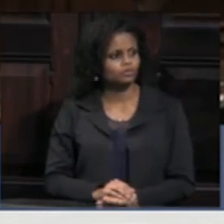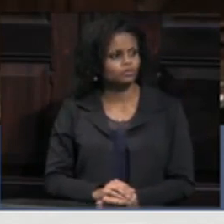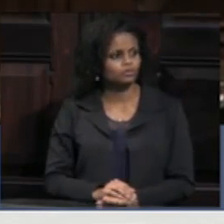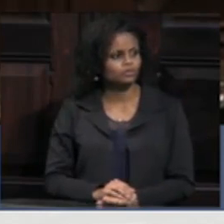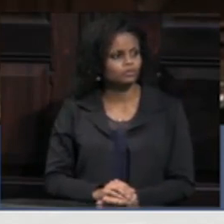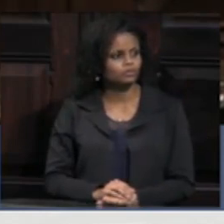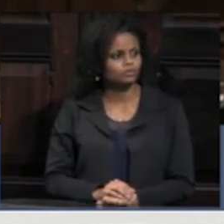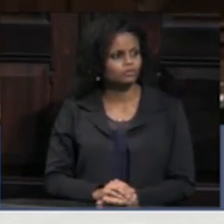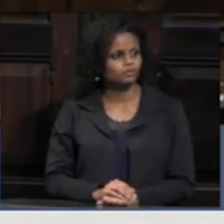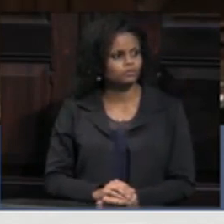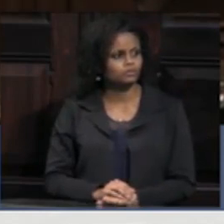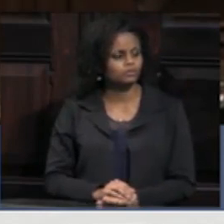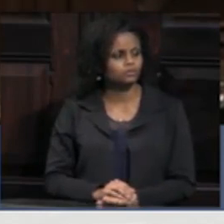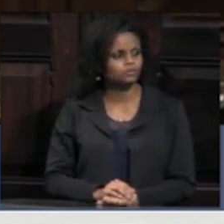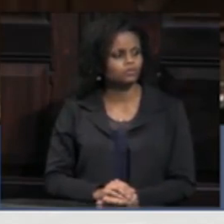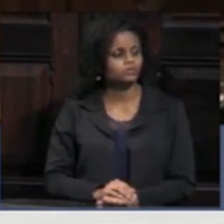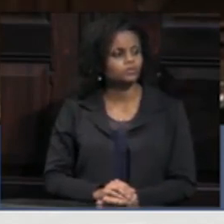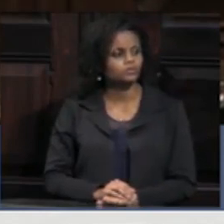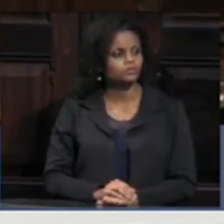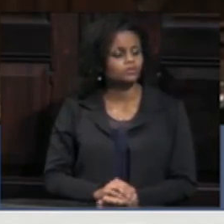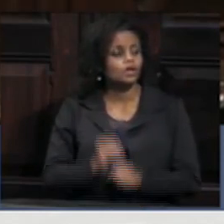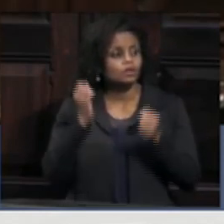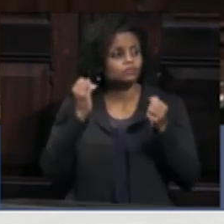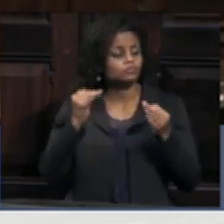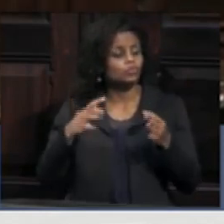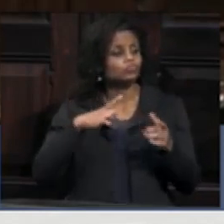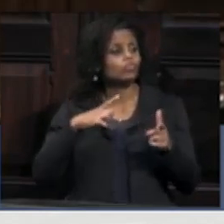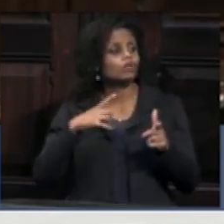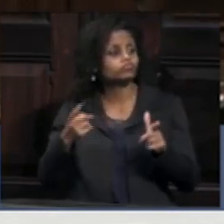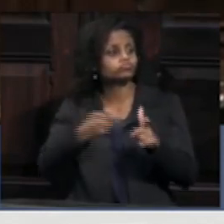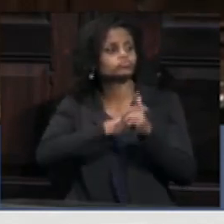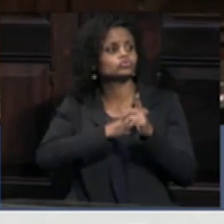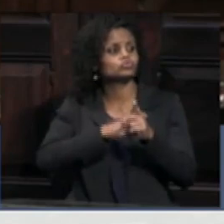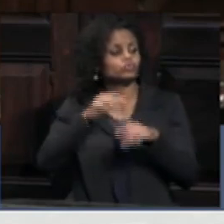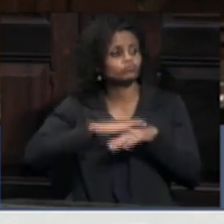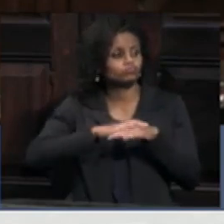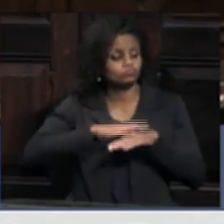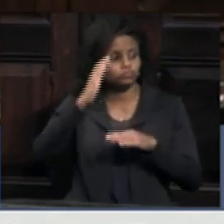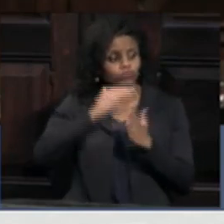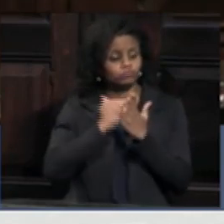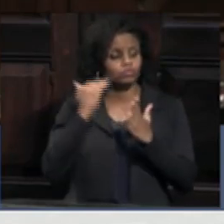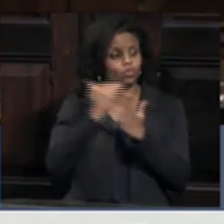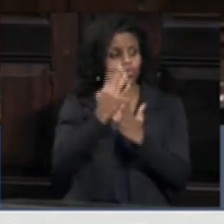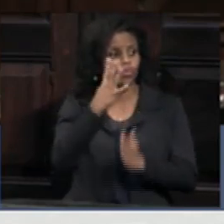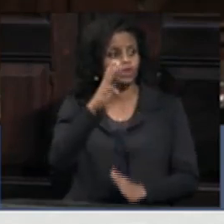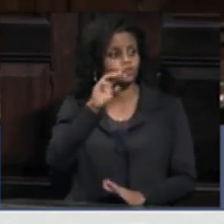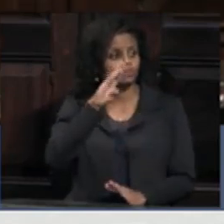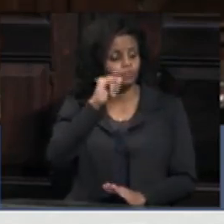pode ser a tal garantia a se substituir a tal garantia que são